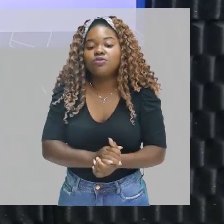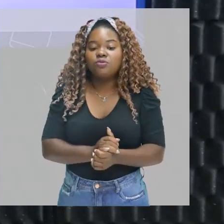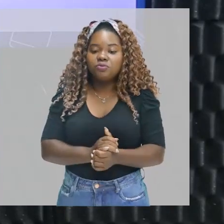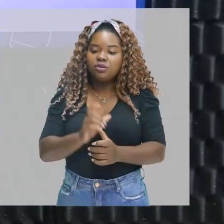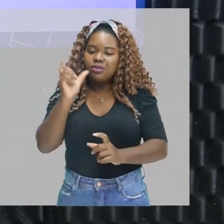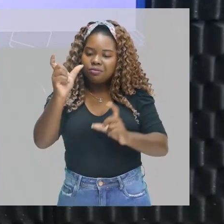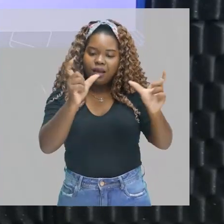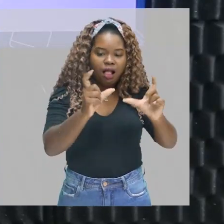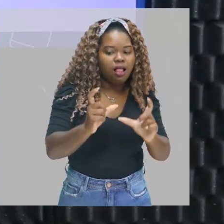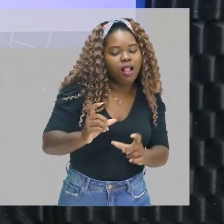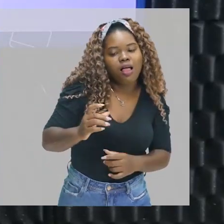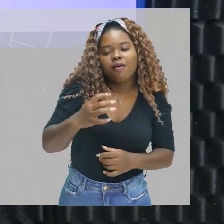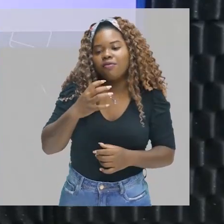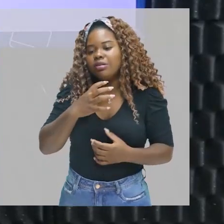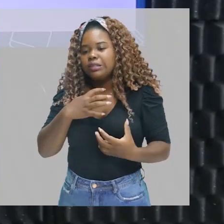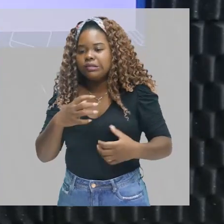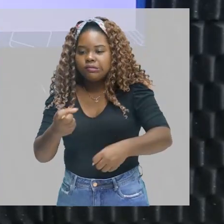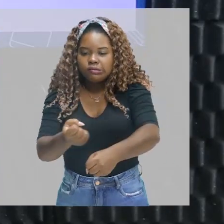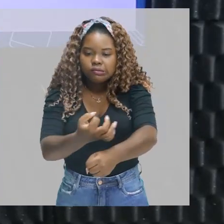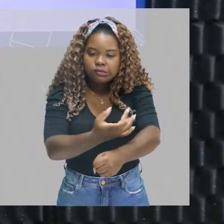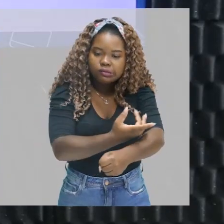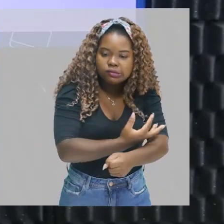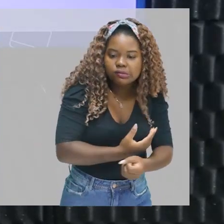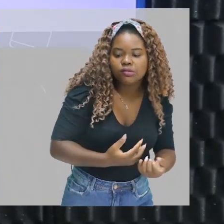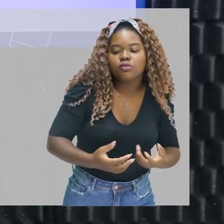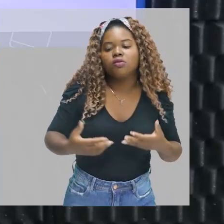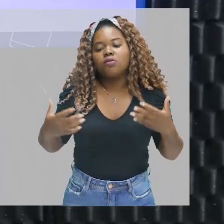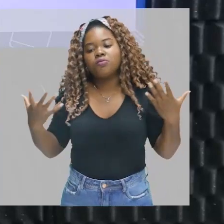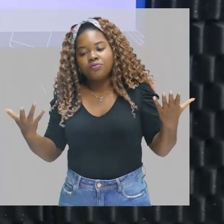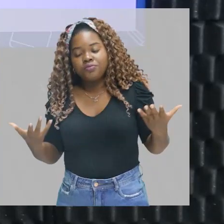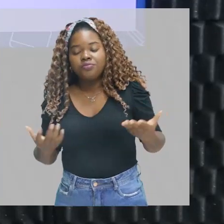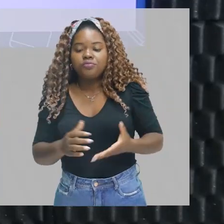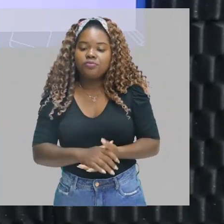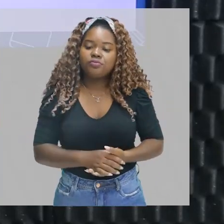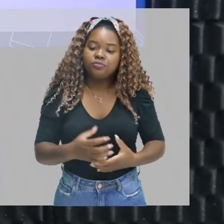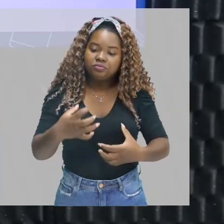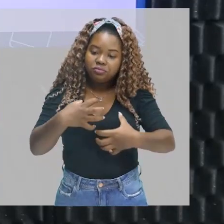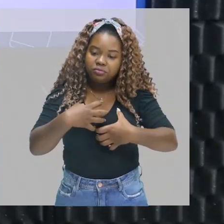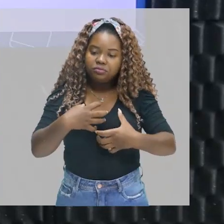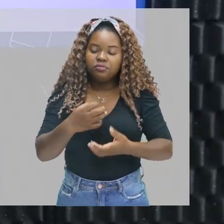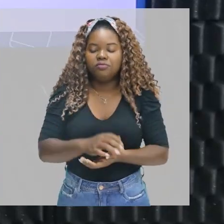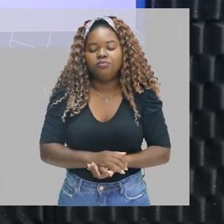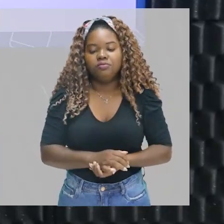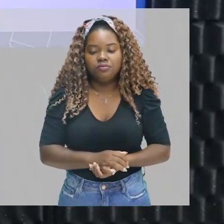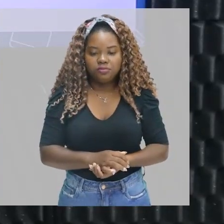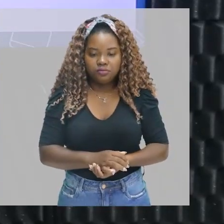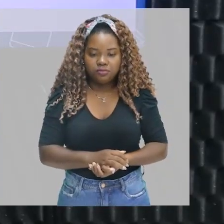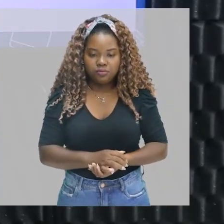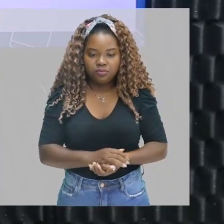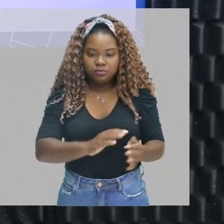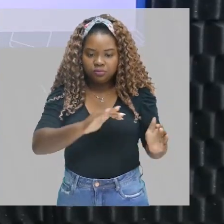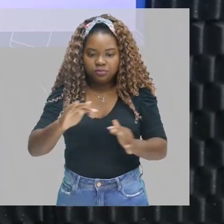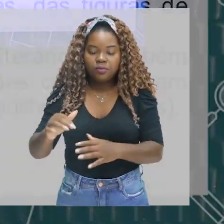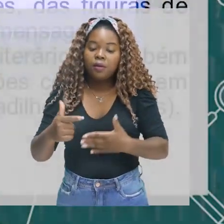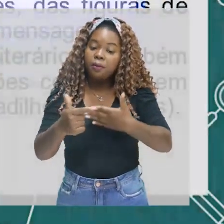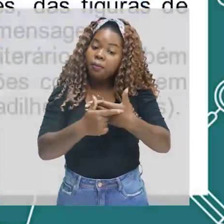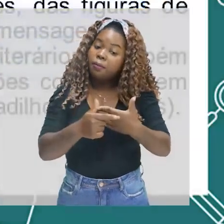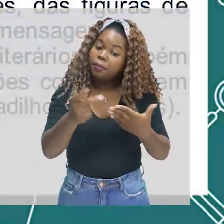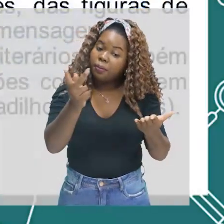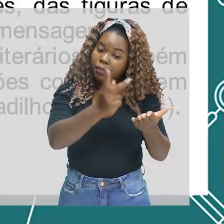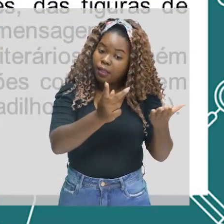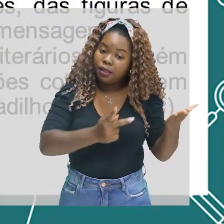palavras carinhosas, mais voltada mesmo para a emoção e para os sentimentos, né? A